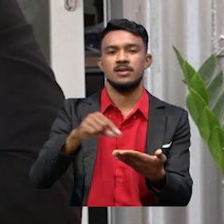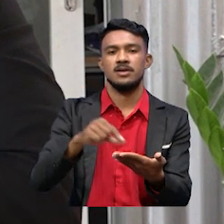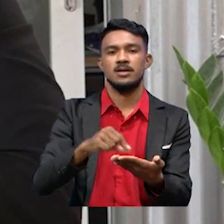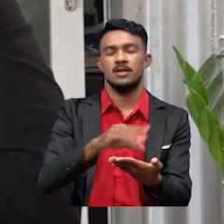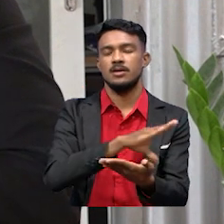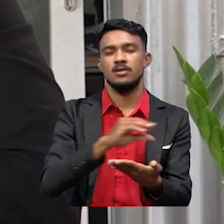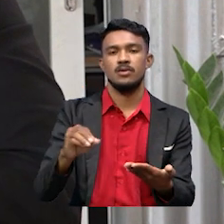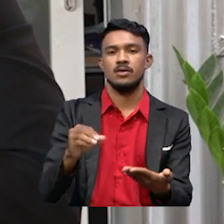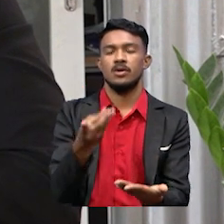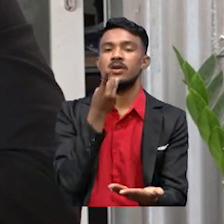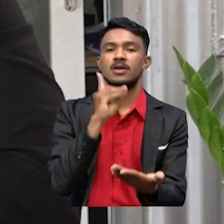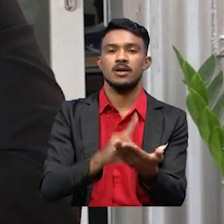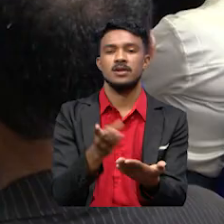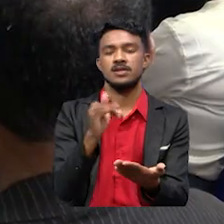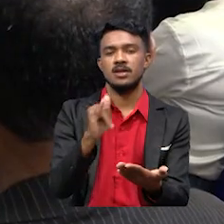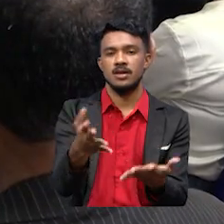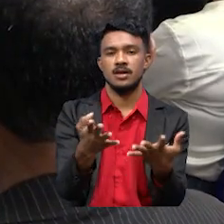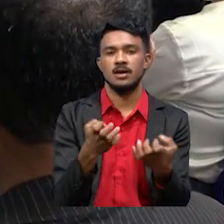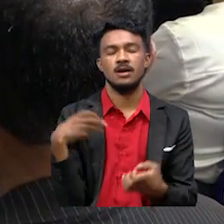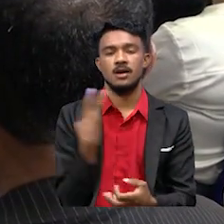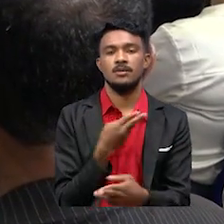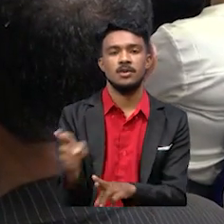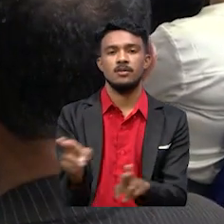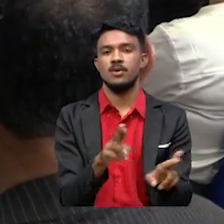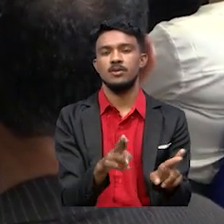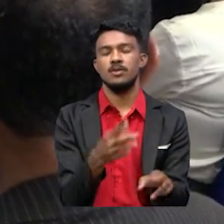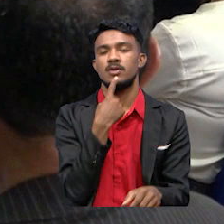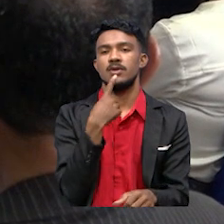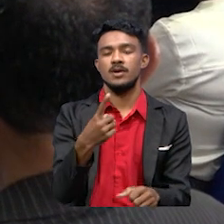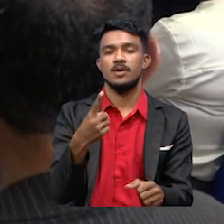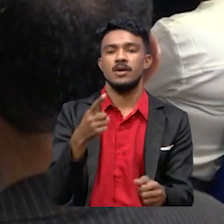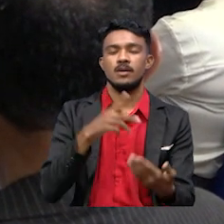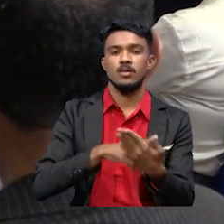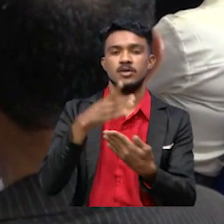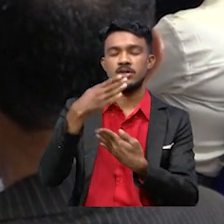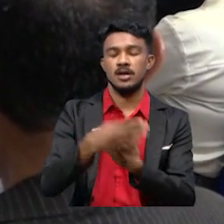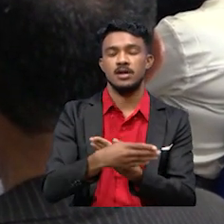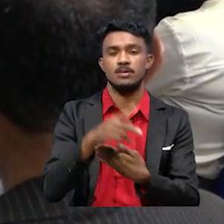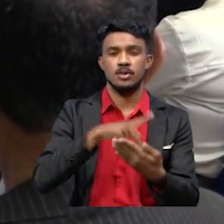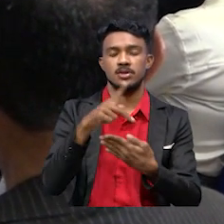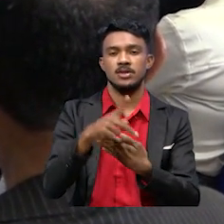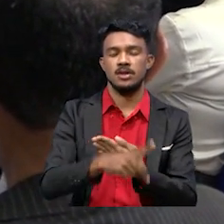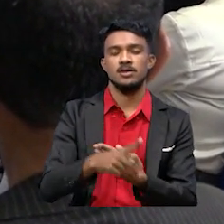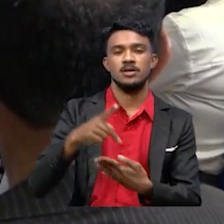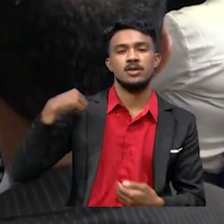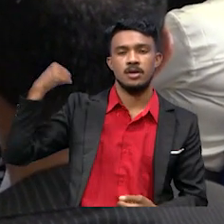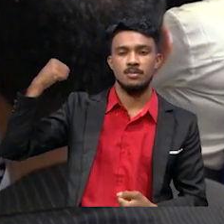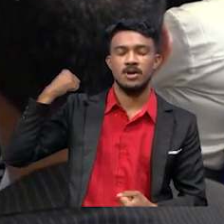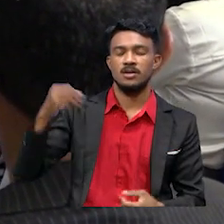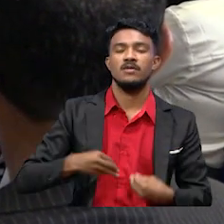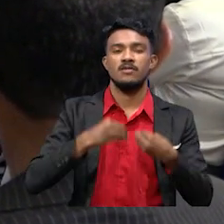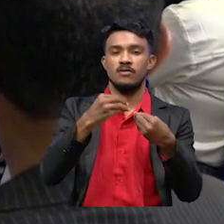assina e declara ser ne vontade kata ame pronto ato e a processo campanha ato foi mensagem